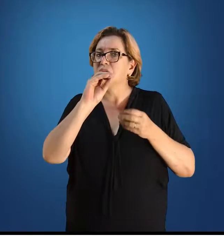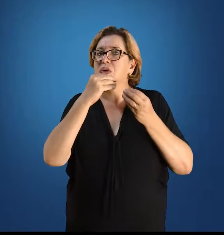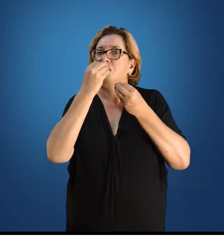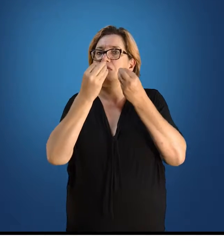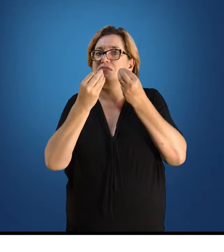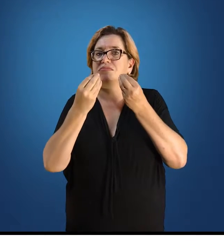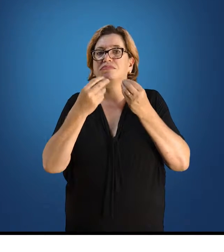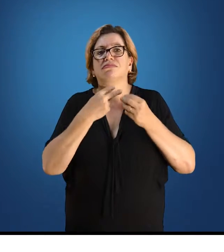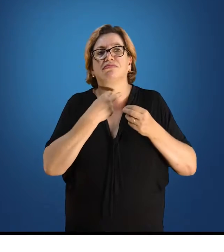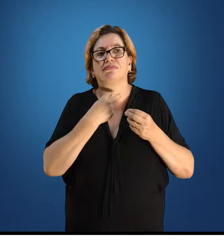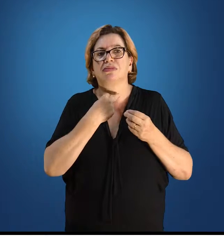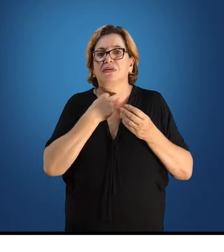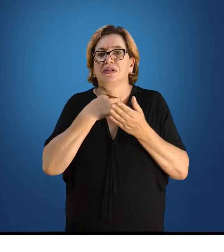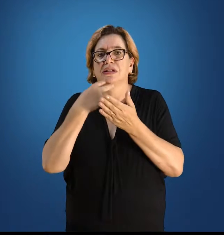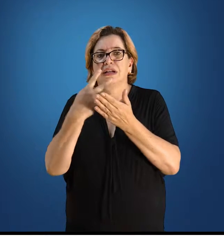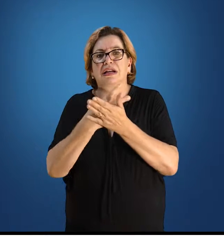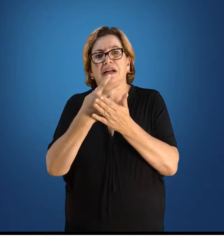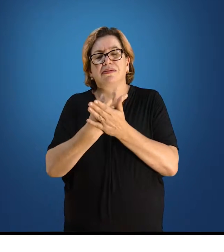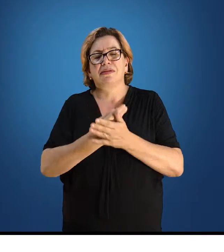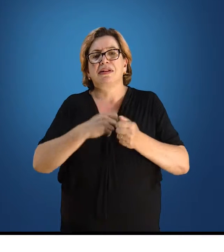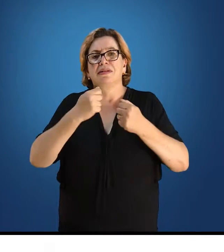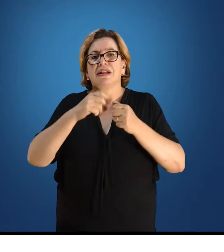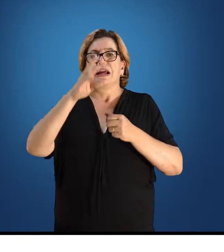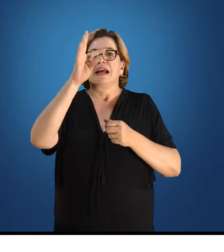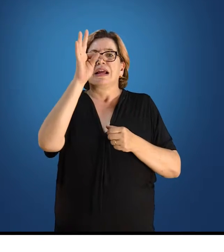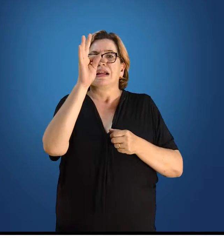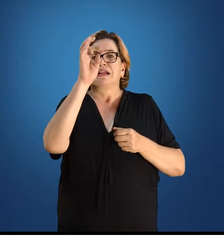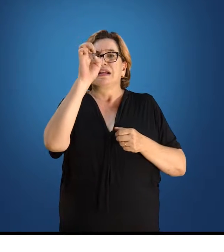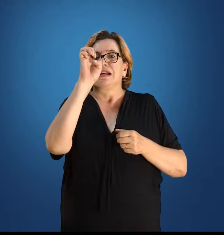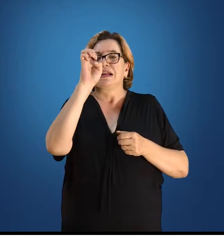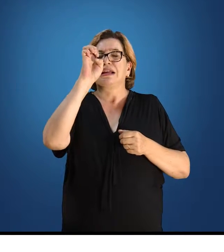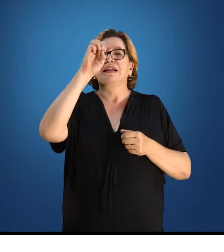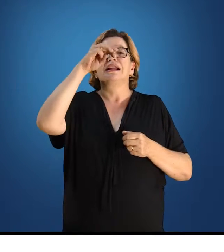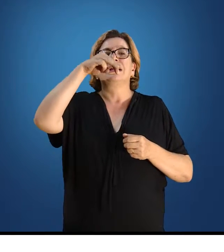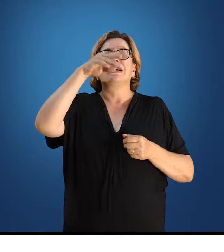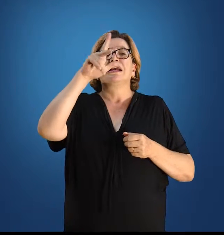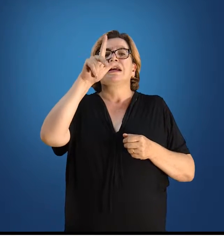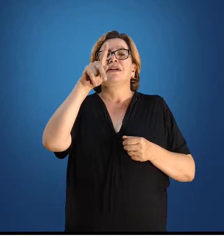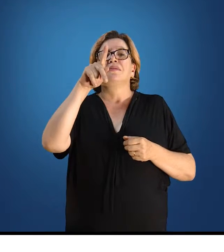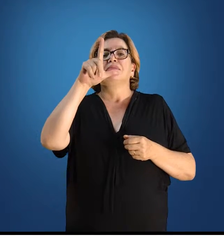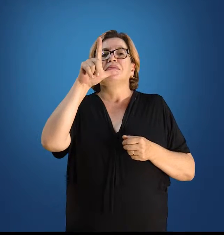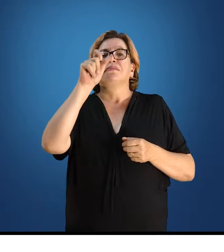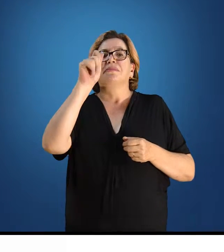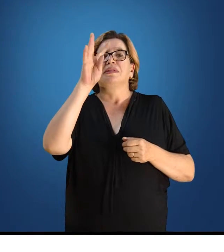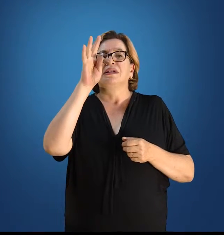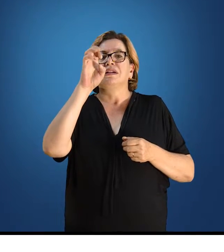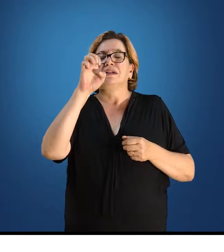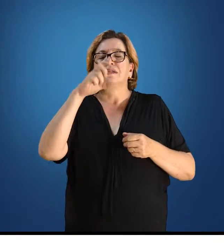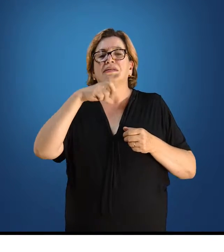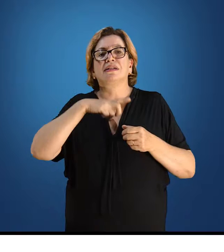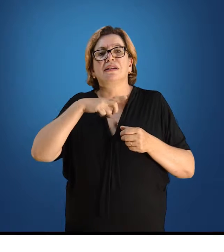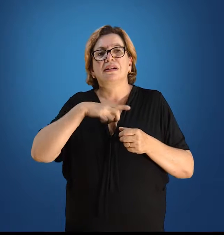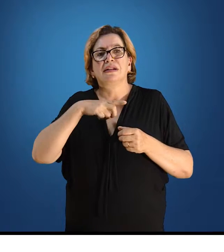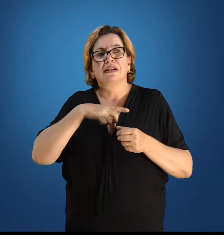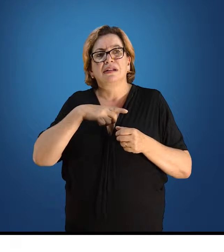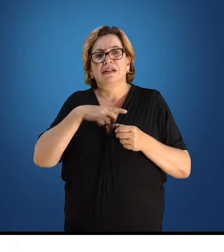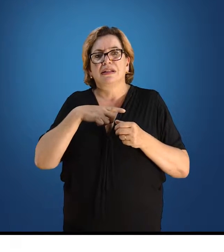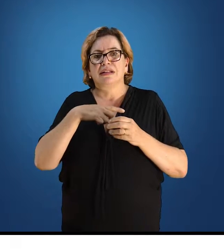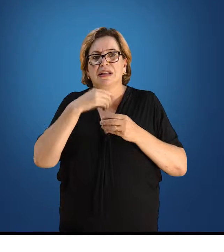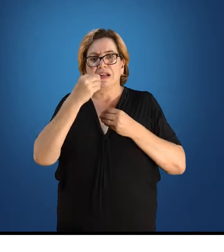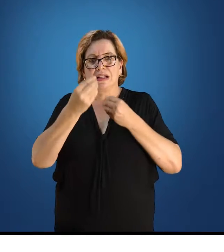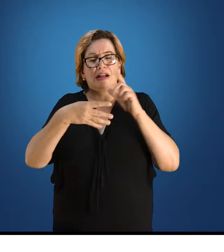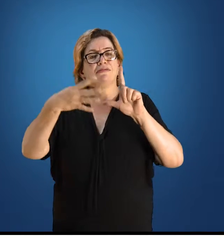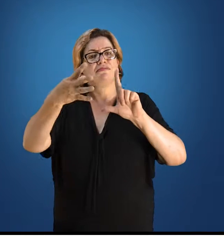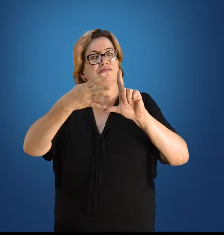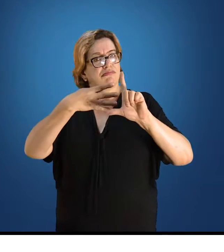aprender a usar o template. O que é o template? É um modelo de arquivo que você vai encontrar disponível lá no ambiente educacional